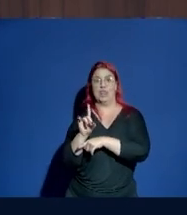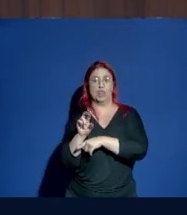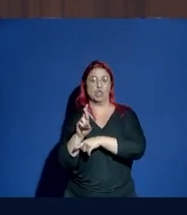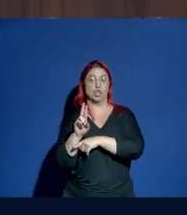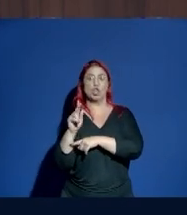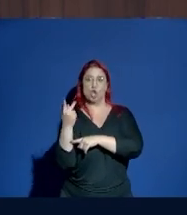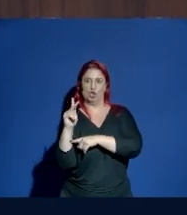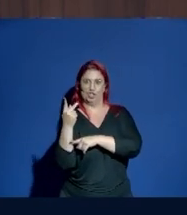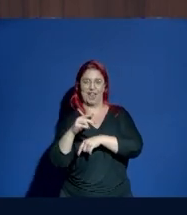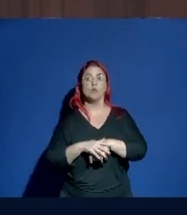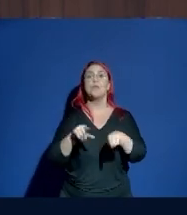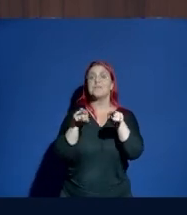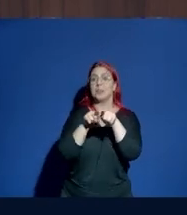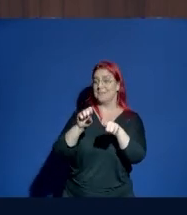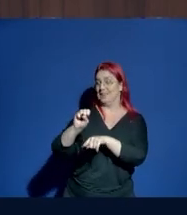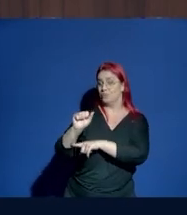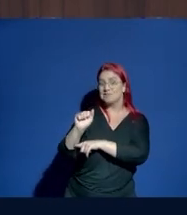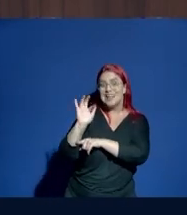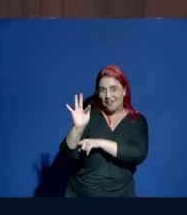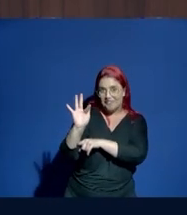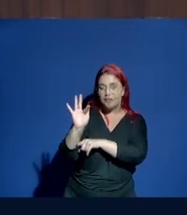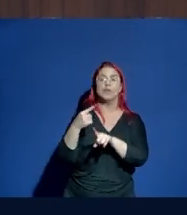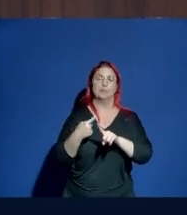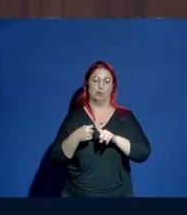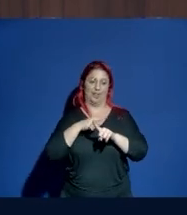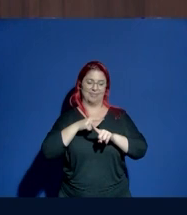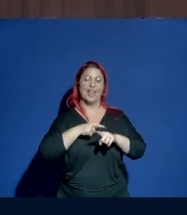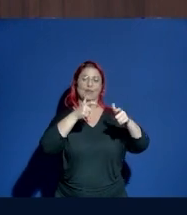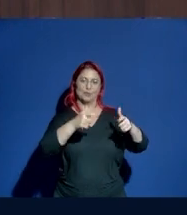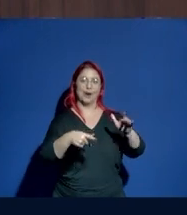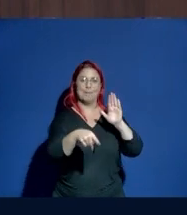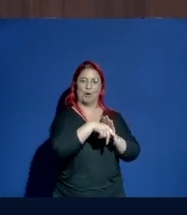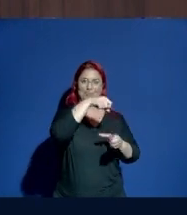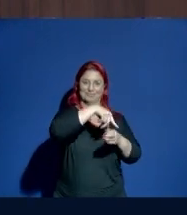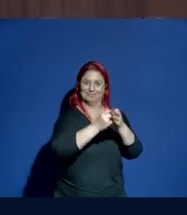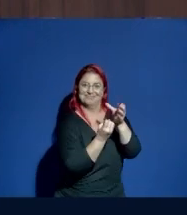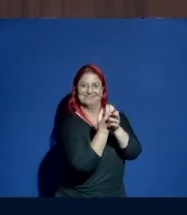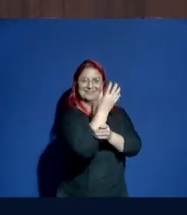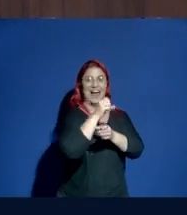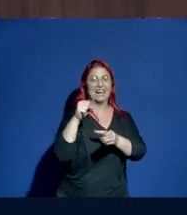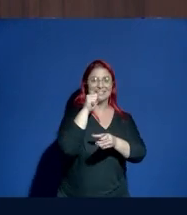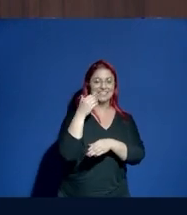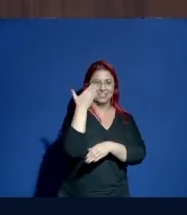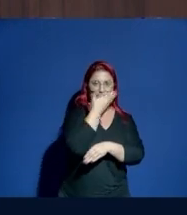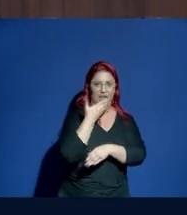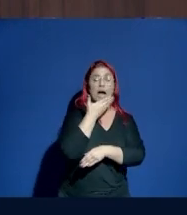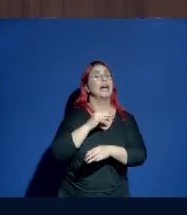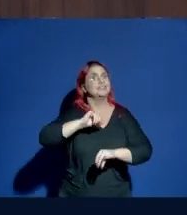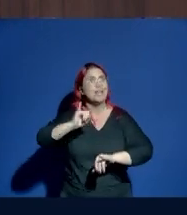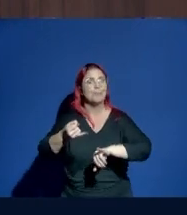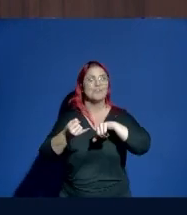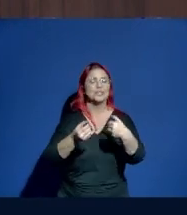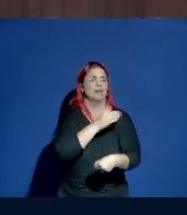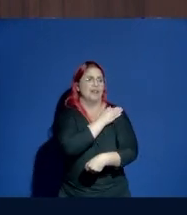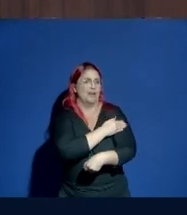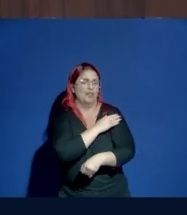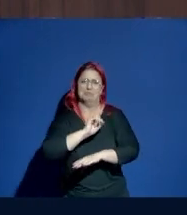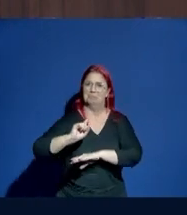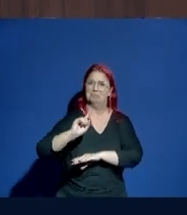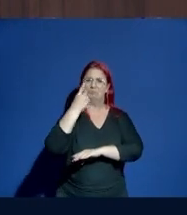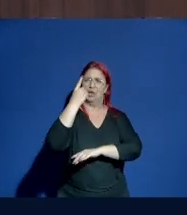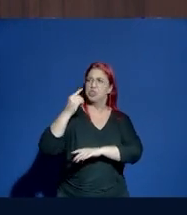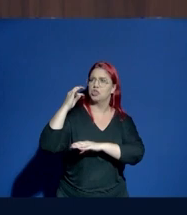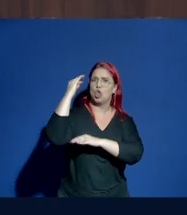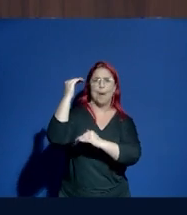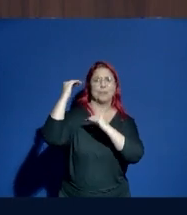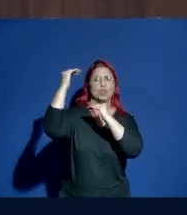do saf que nós temos aí as nossas lavouras de cana e bacana a gente está aproveitando tudo a gente tá fazendo o etanol de primeira geração o